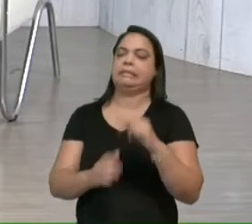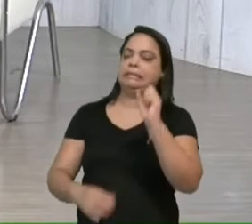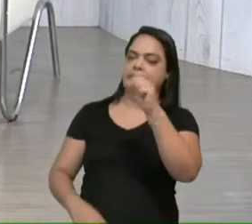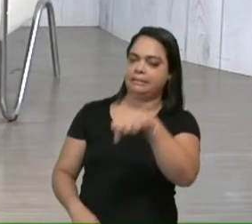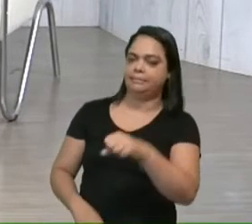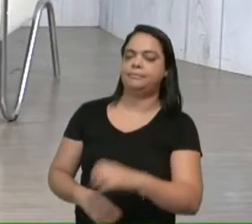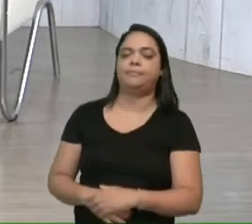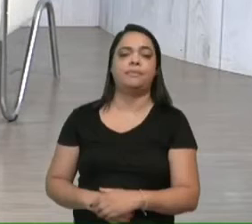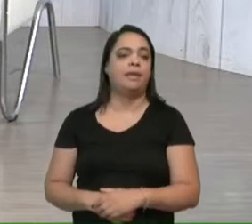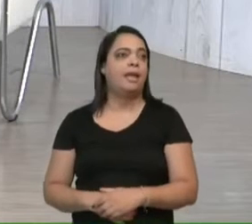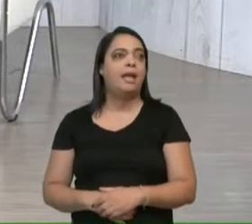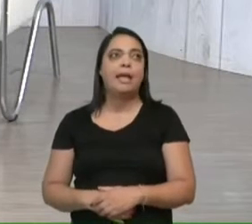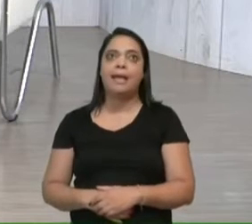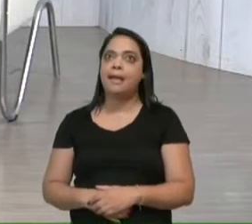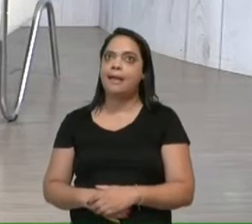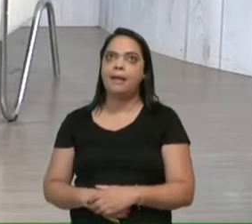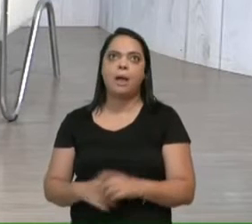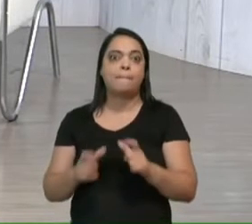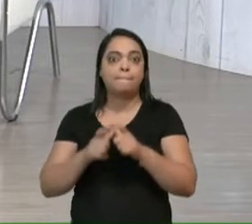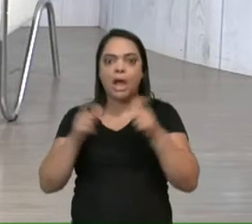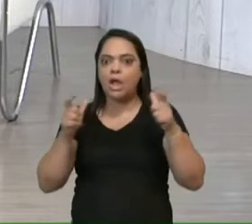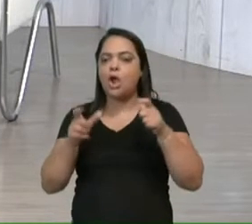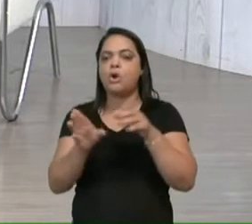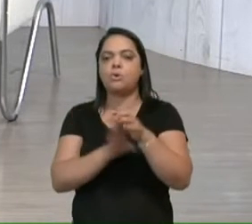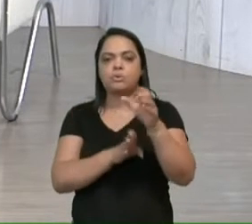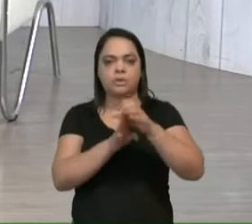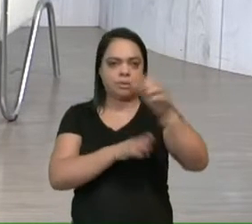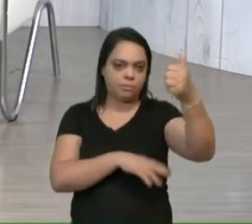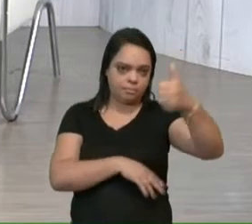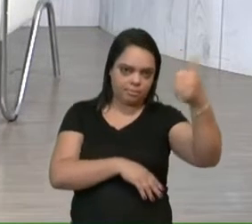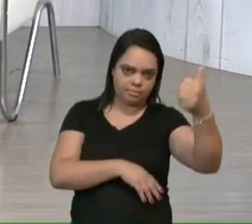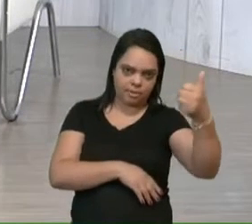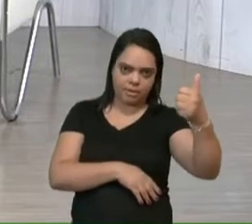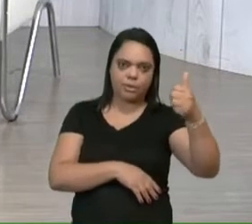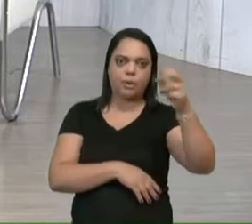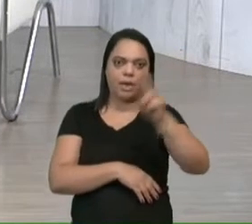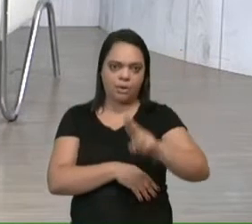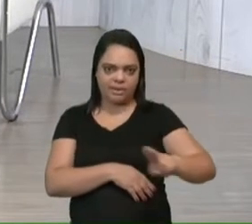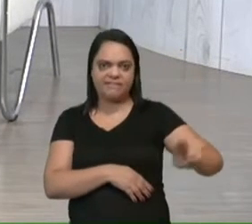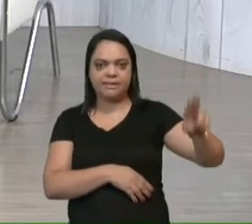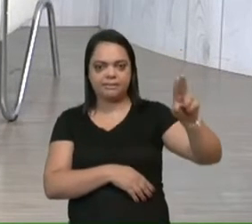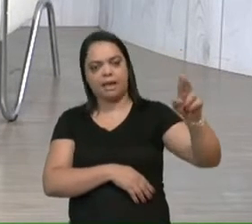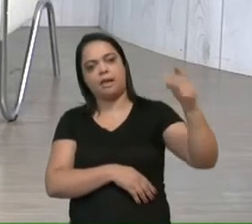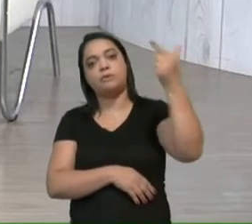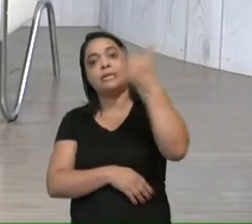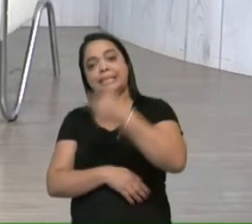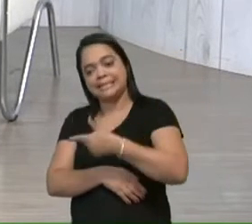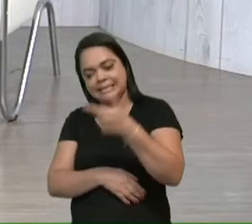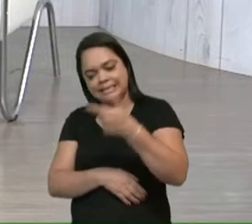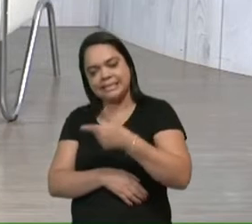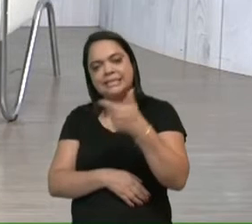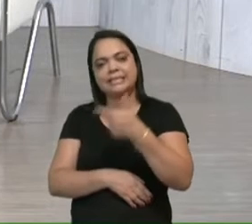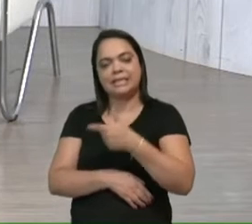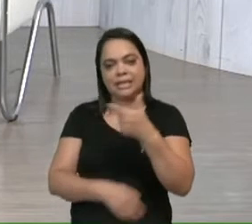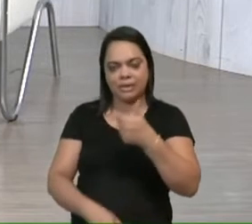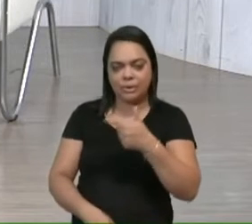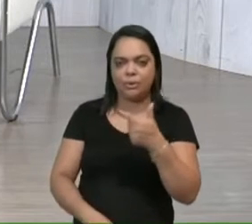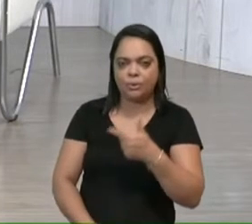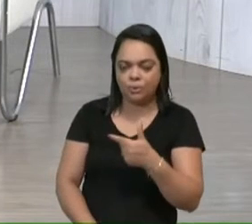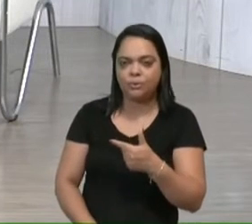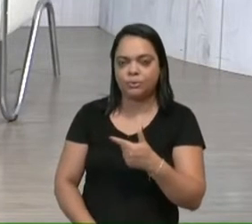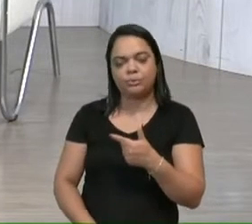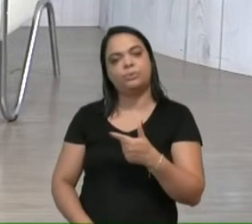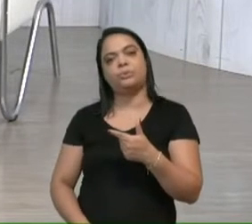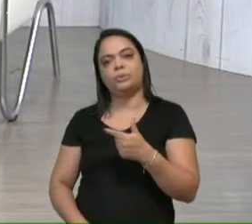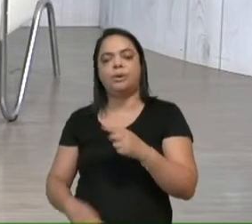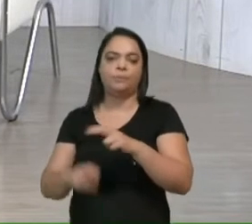conselho da Universidade Federal de Uberlândia o maior é o nosso conselho Universitário e o segundo devido a composição